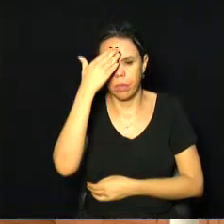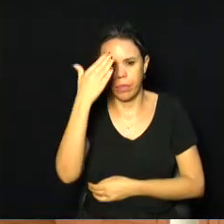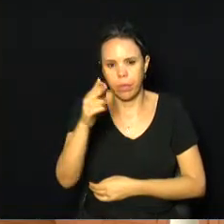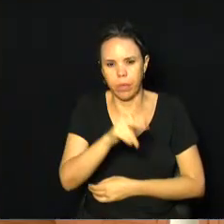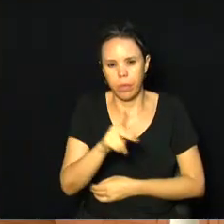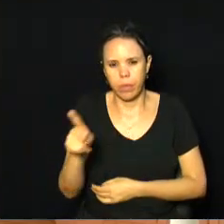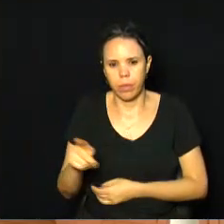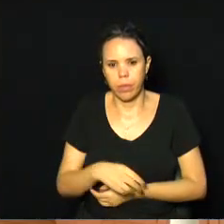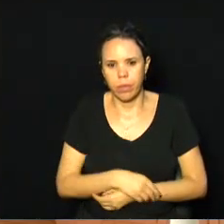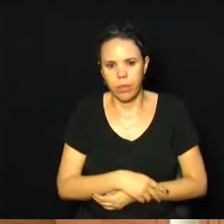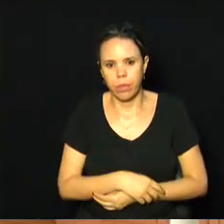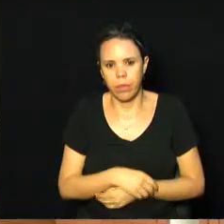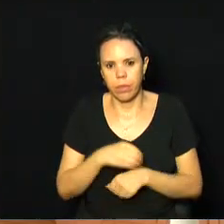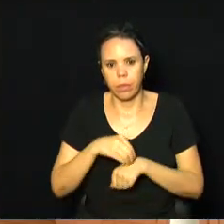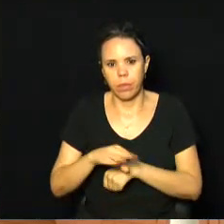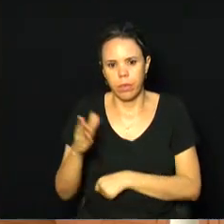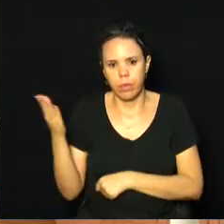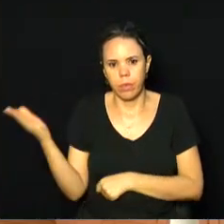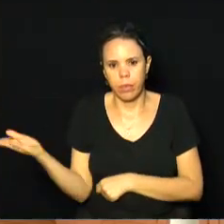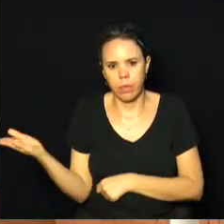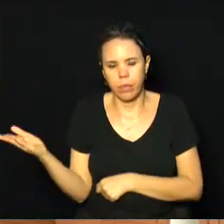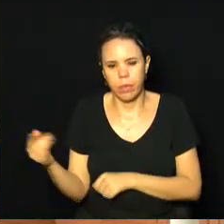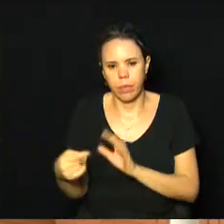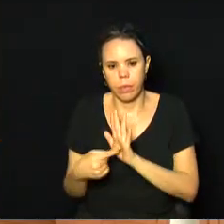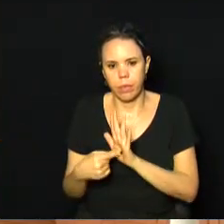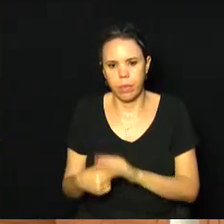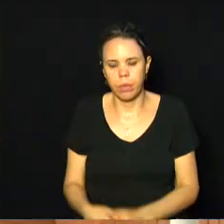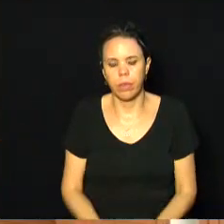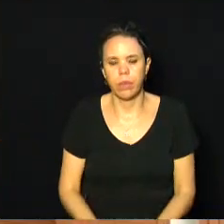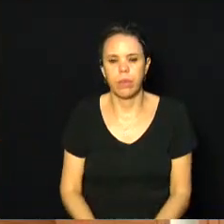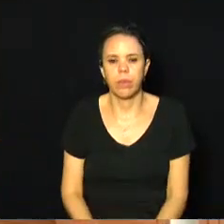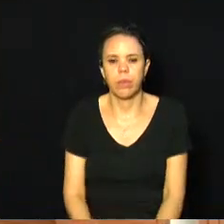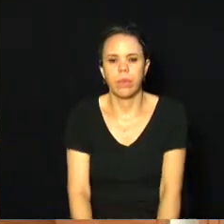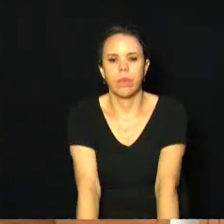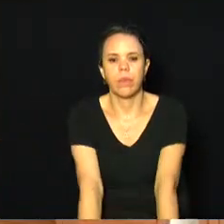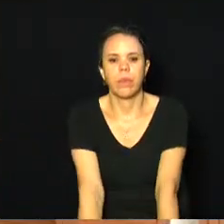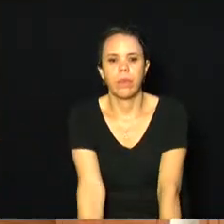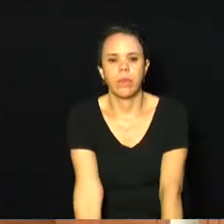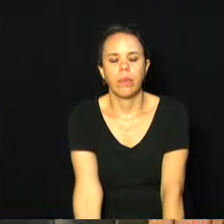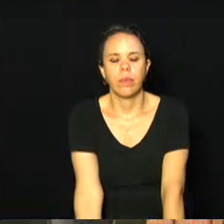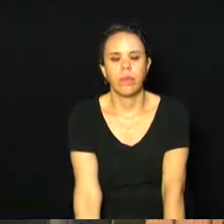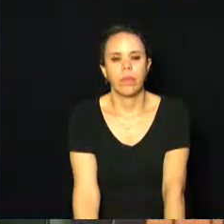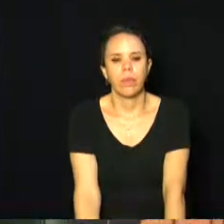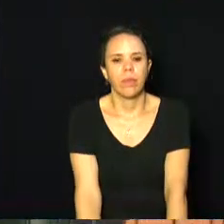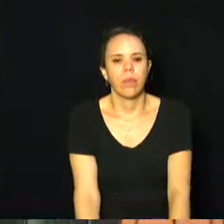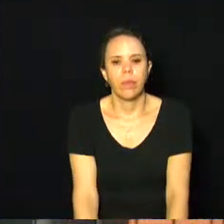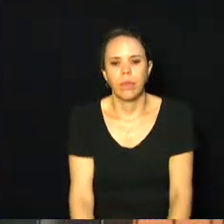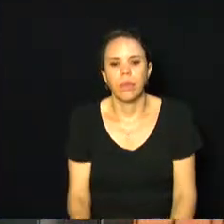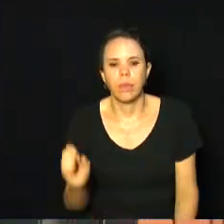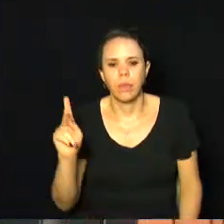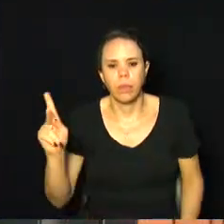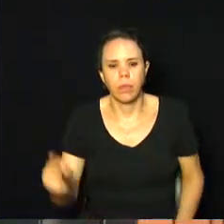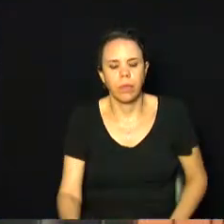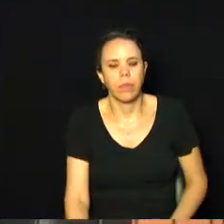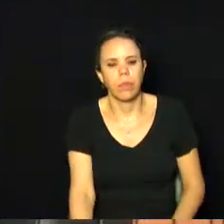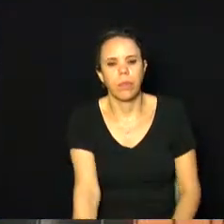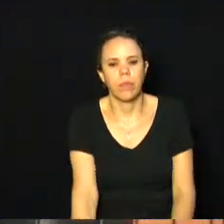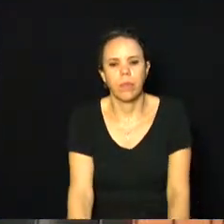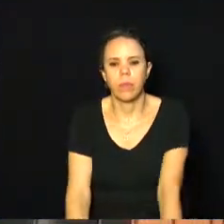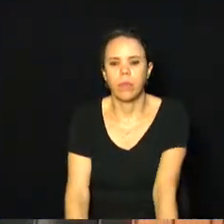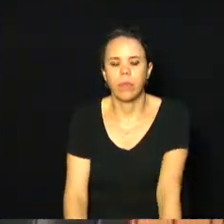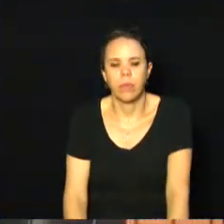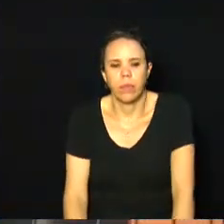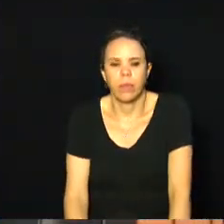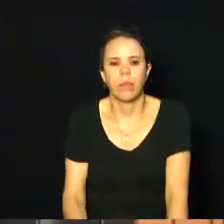ao professor Dimas e passo a ele a palavra para fazer a apresentação aí do relatório. Ok. Então, para com que a gente